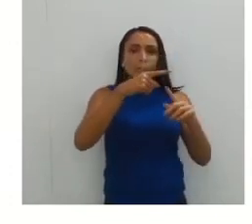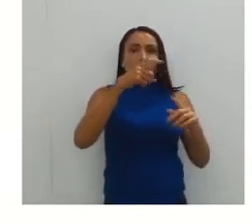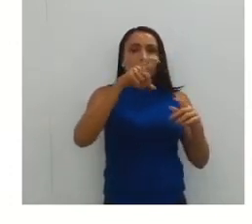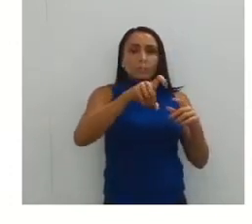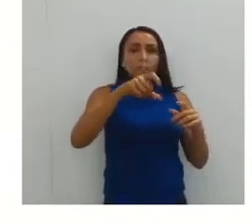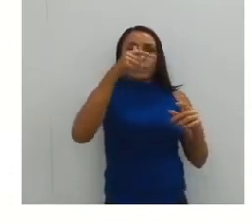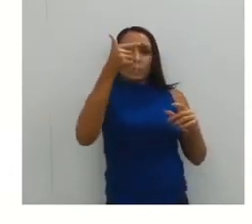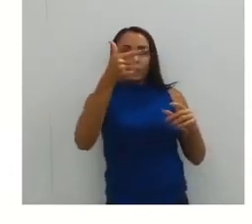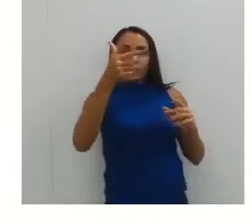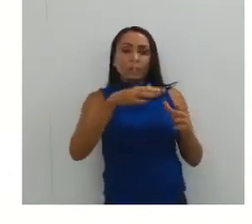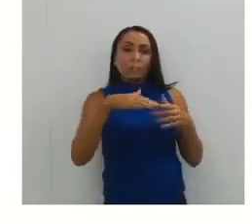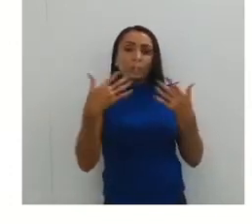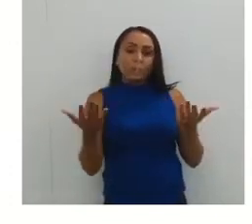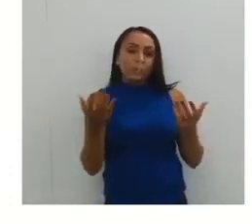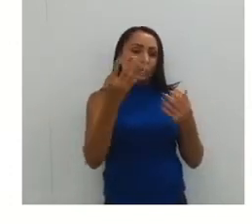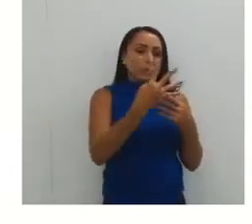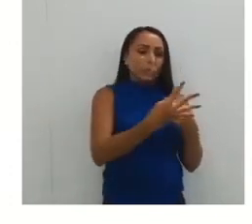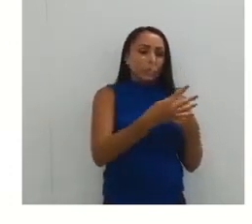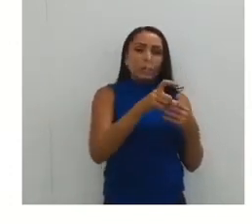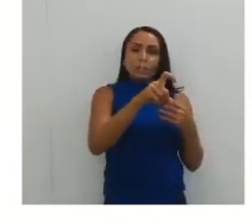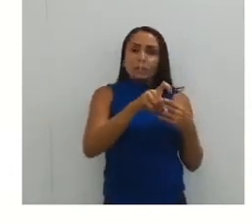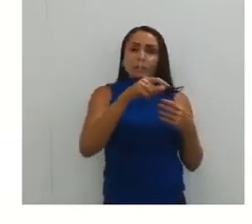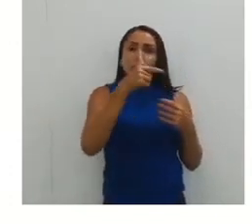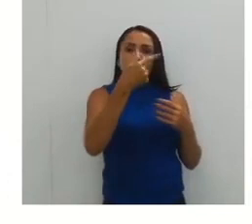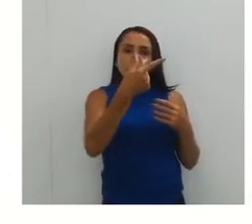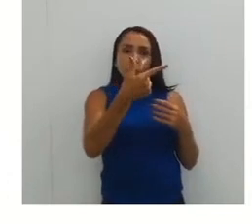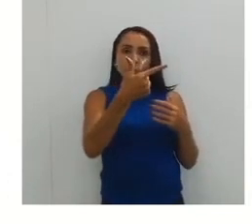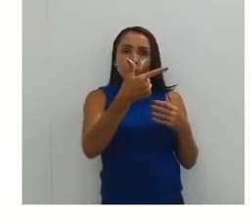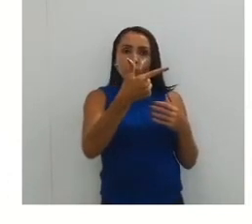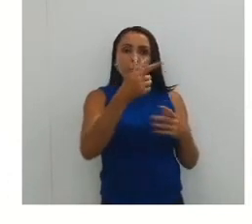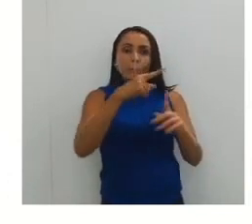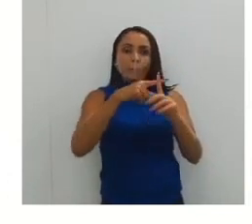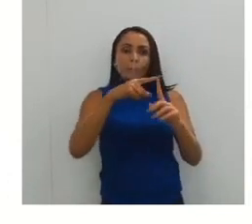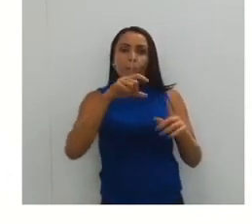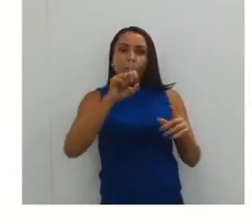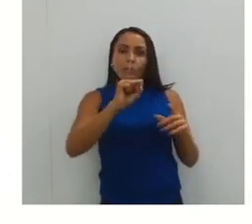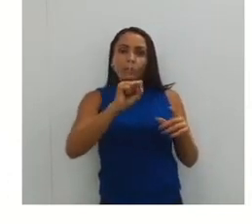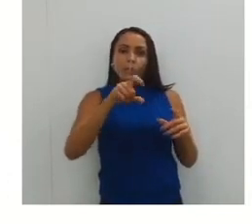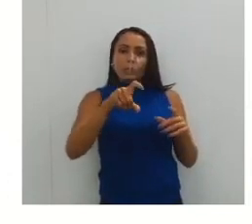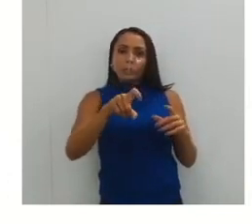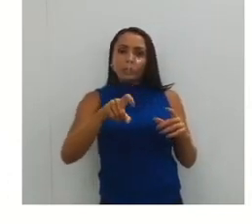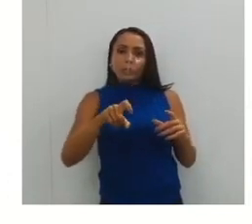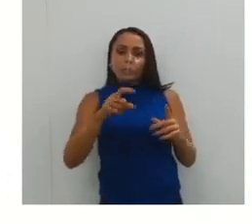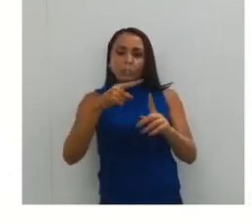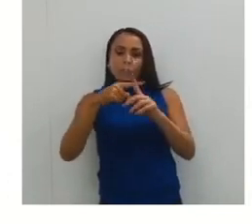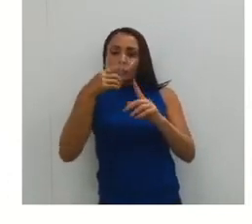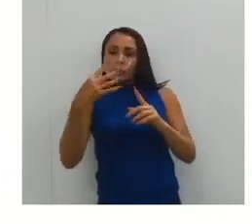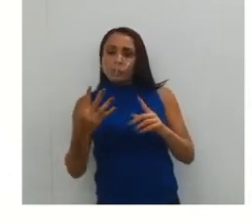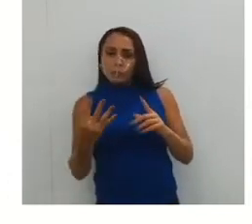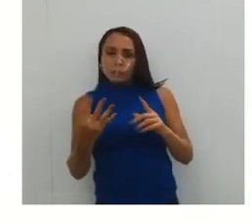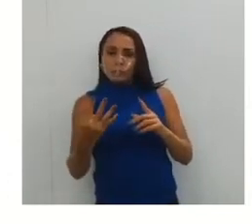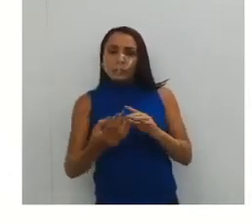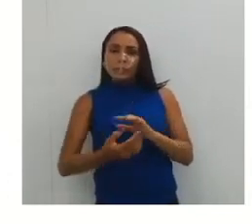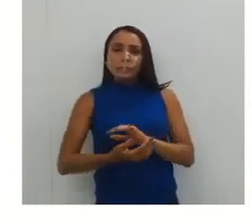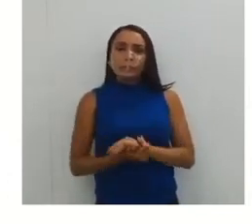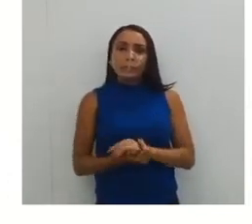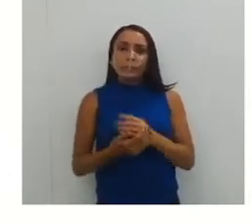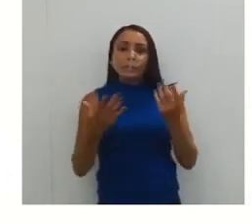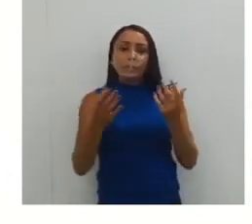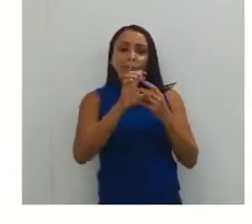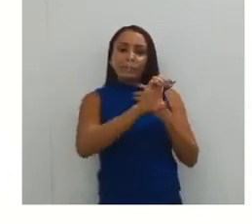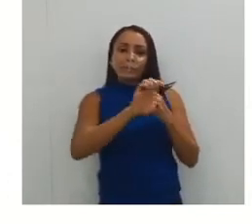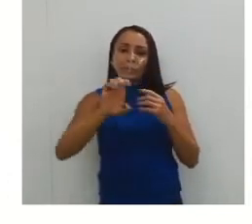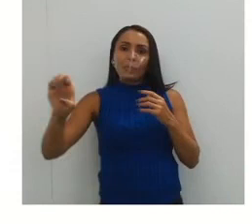é 4. Então, fica 4x ao quadrado mais 8x mais 4. Essa equação, vamos dizer